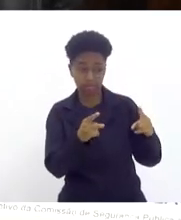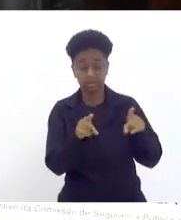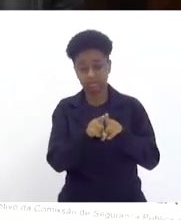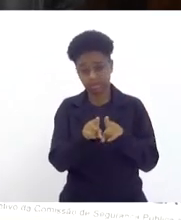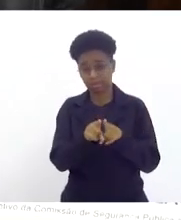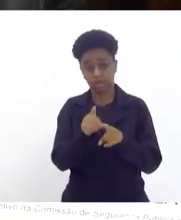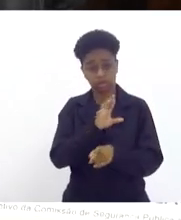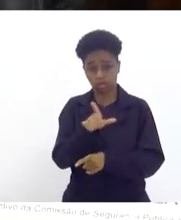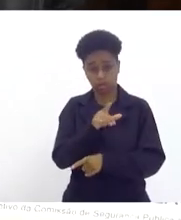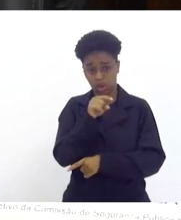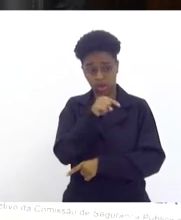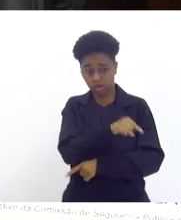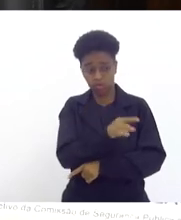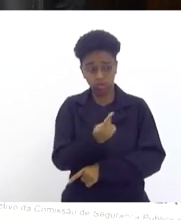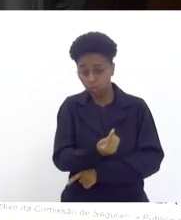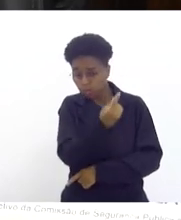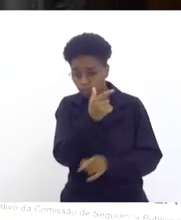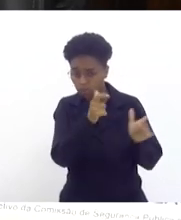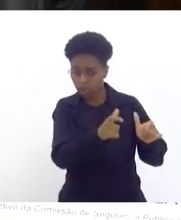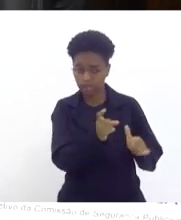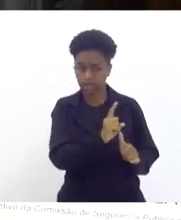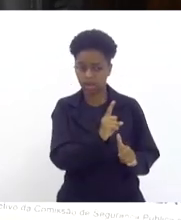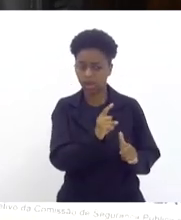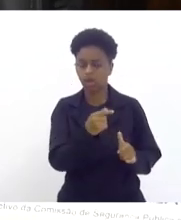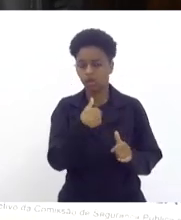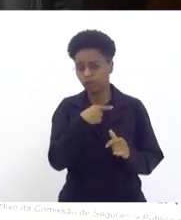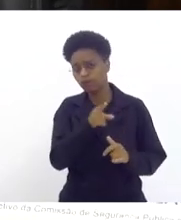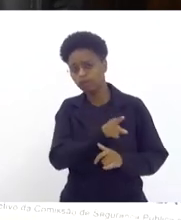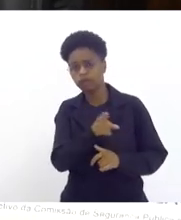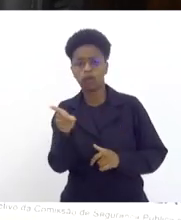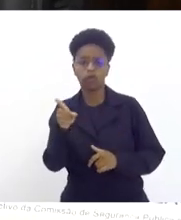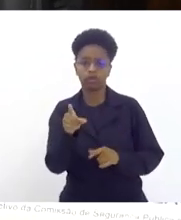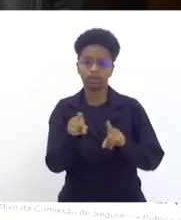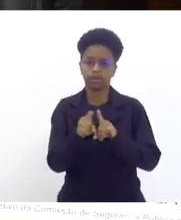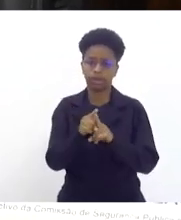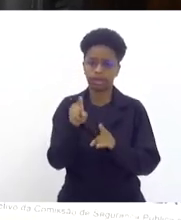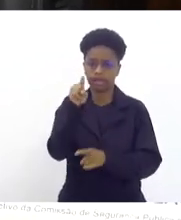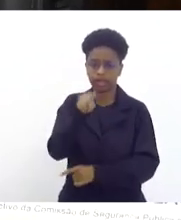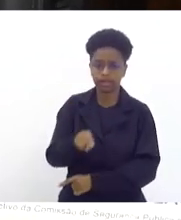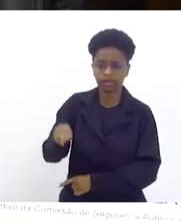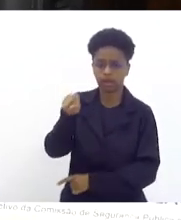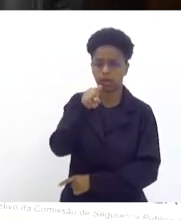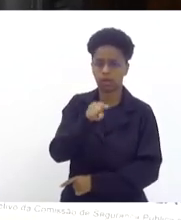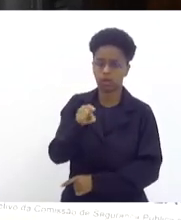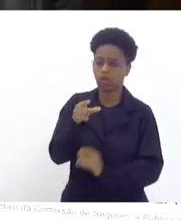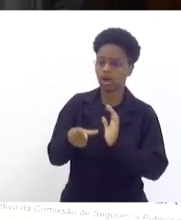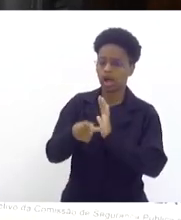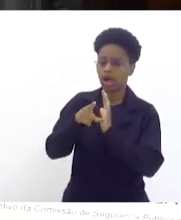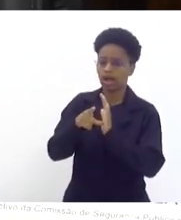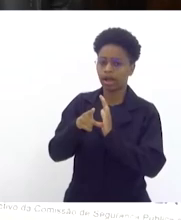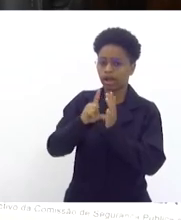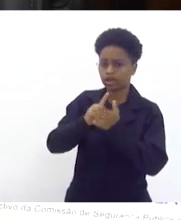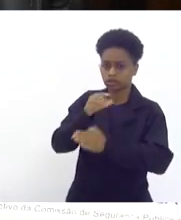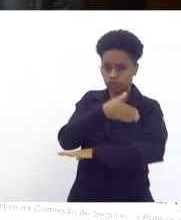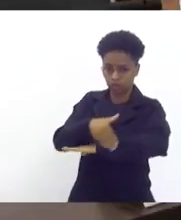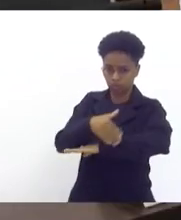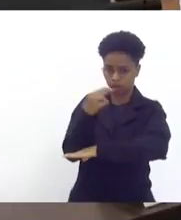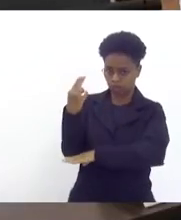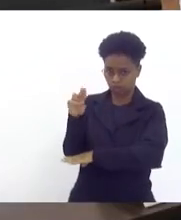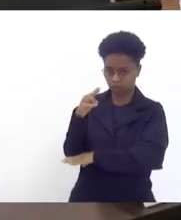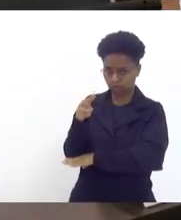só ali na Pinto Figueiredo Não eu fui ao ao Itaú antes da Rua Uruguai do lado da farmácia